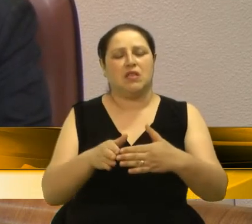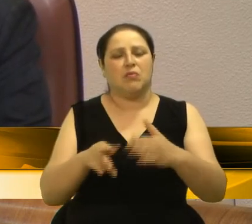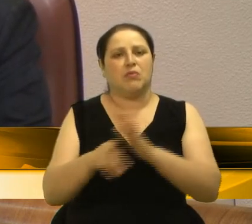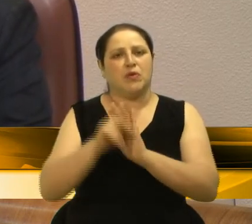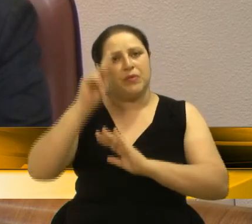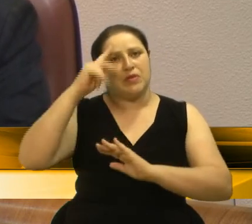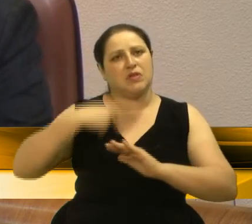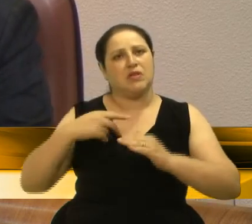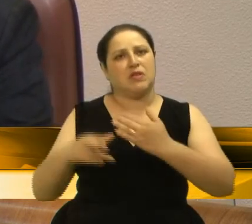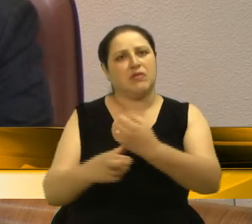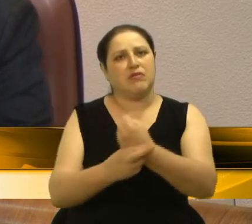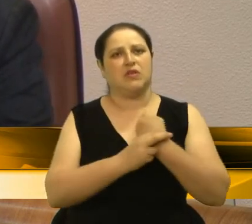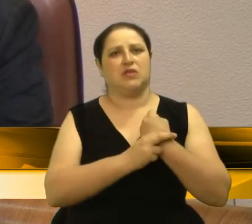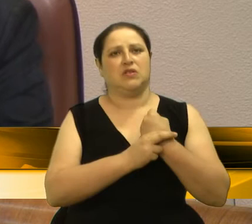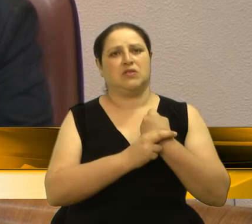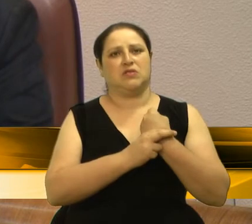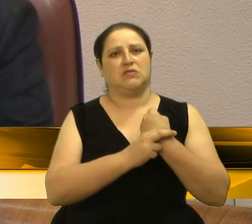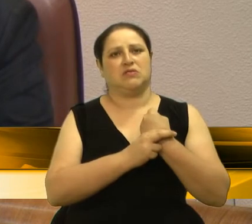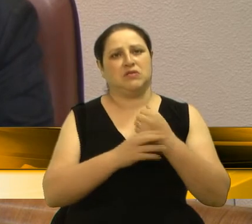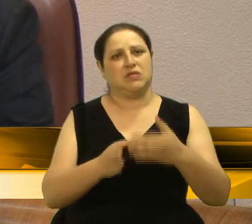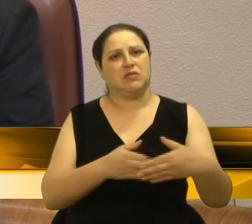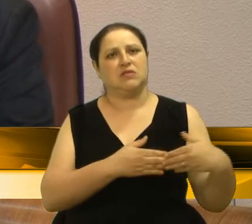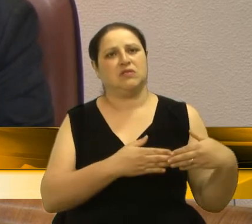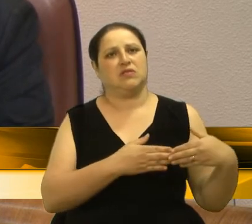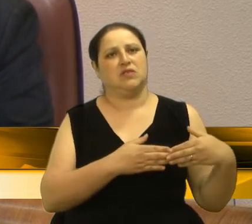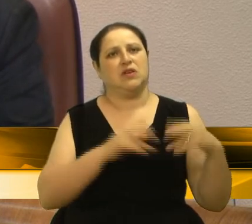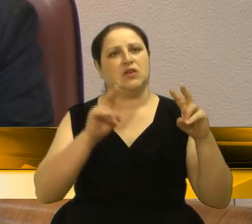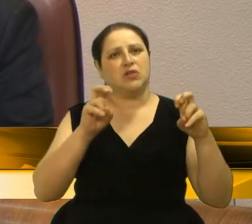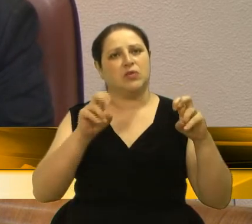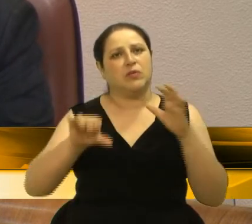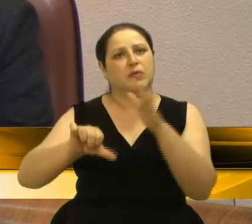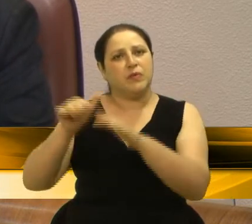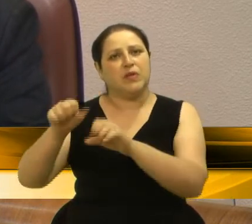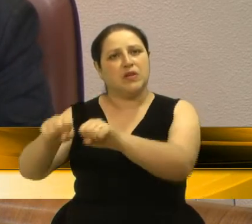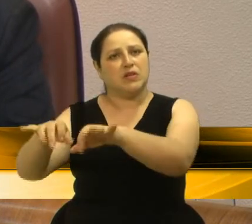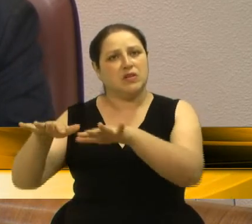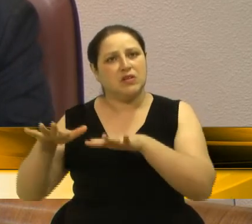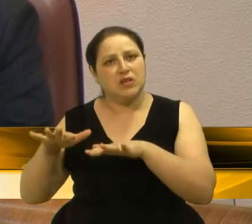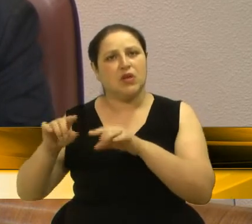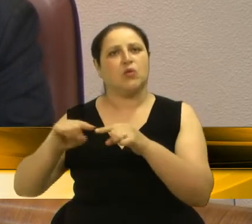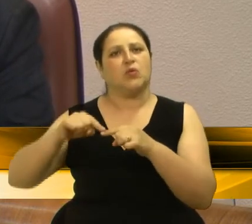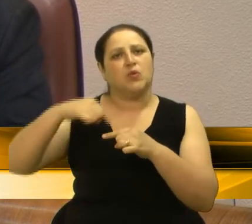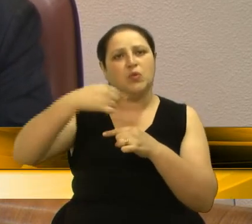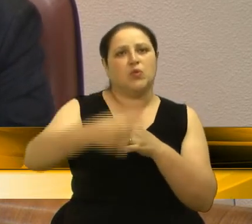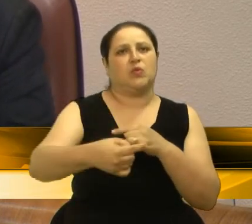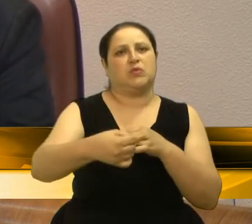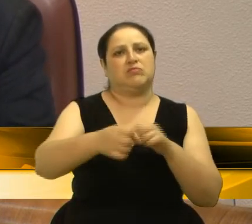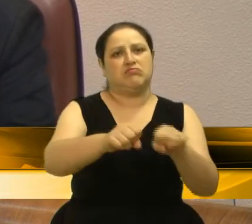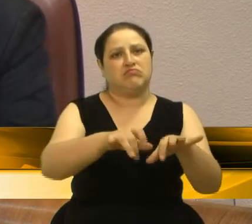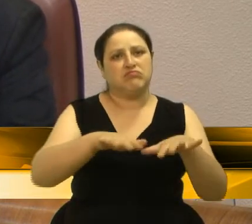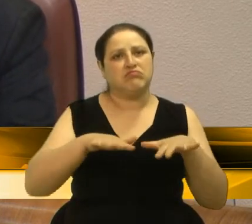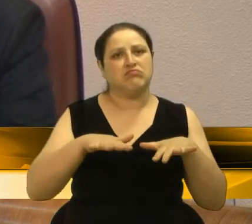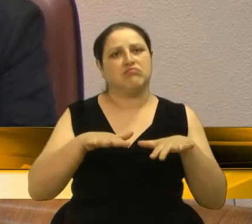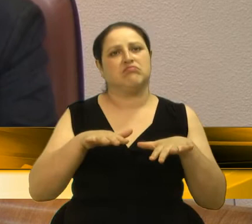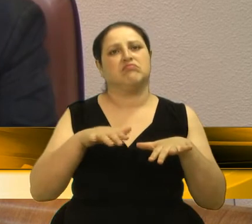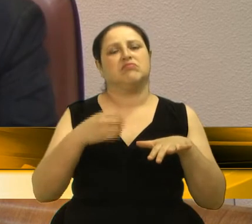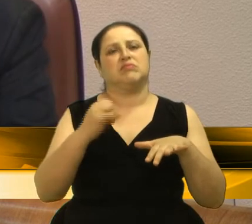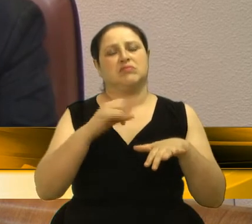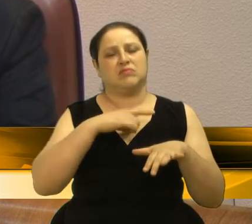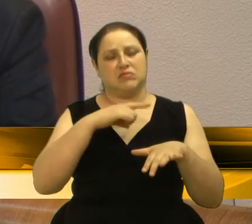em especial referente à primeira sessão e seguintes, nas quais foram votadas a admissibilidade da denúncia e